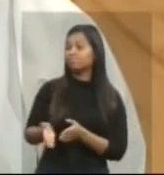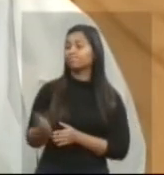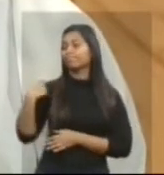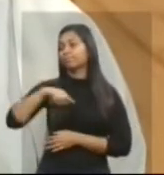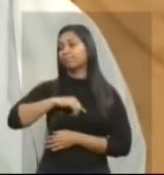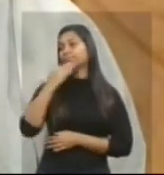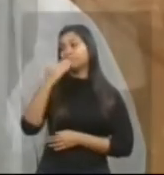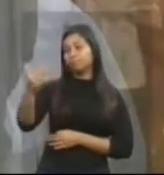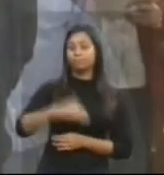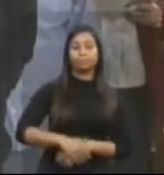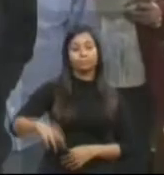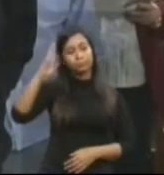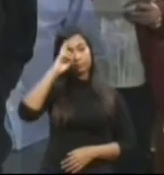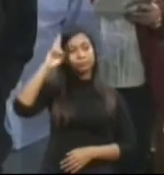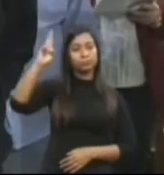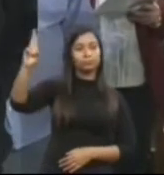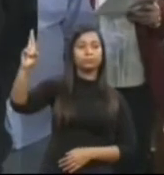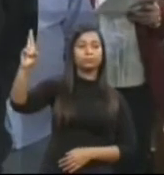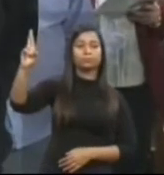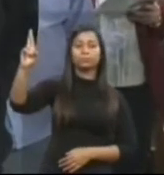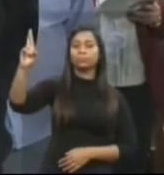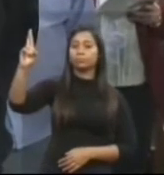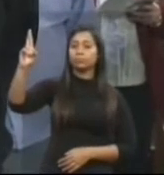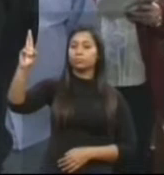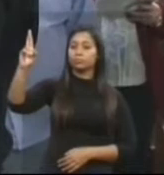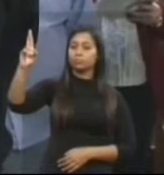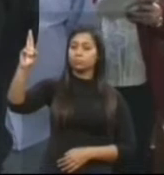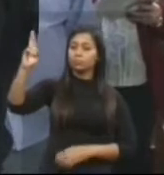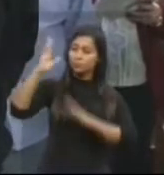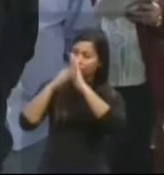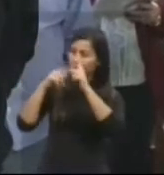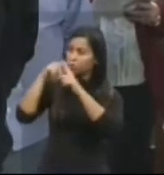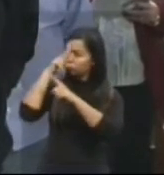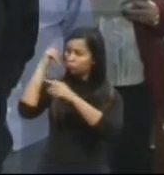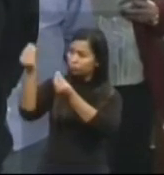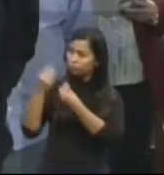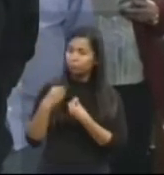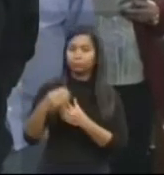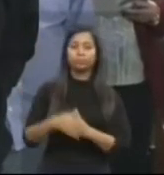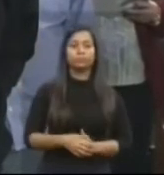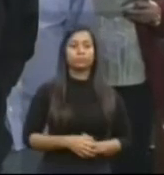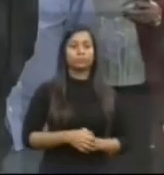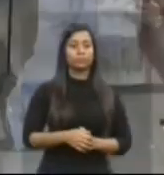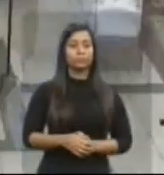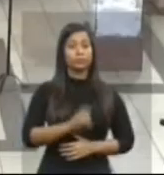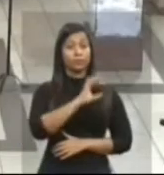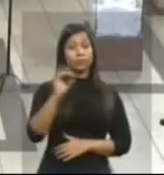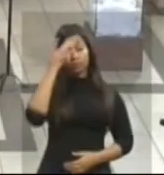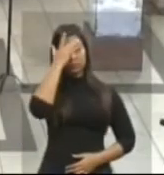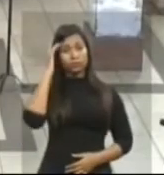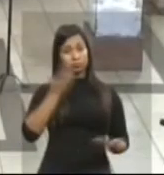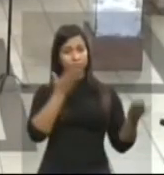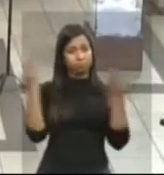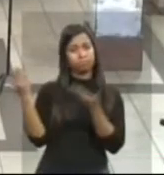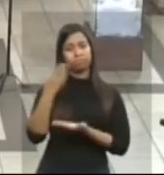Vos pedimos. Favorecei, Senhor, a vossa Igreja. Cada pessoa